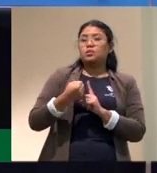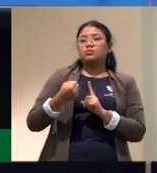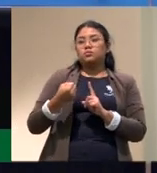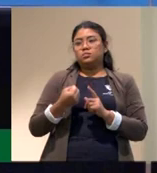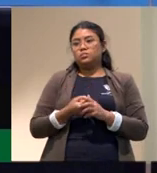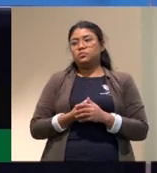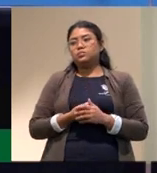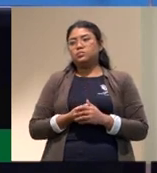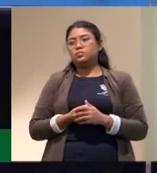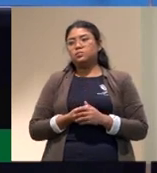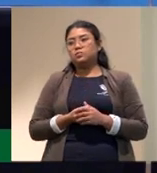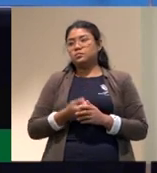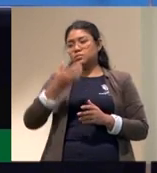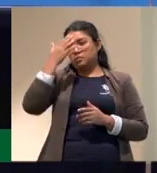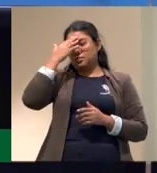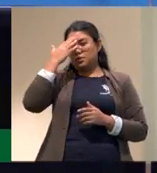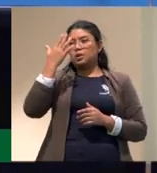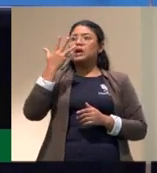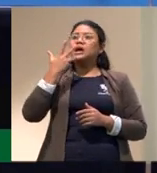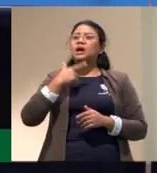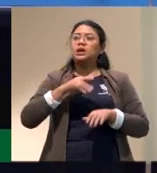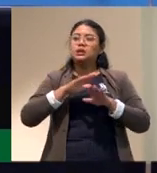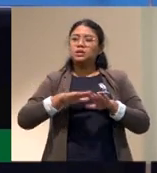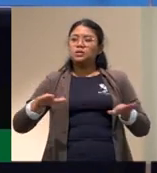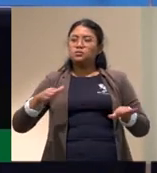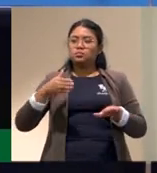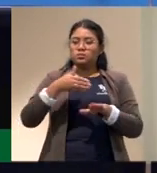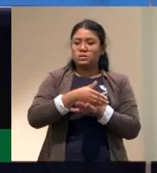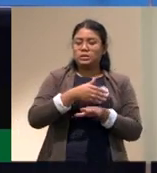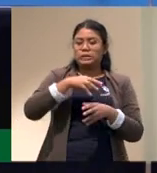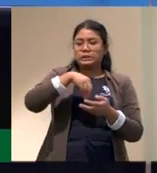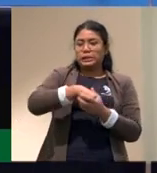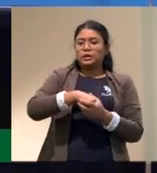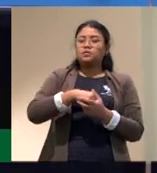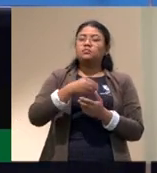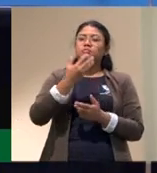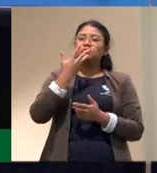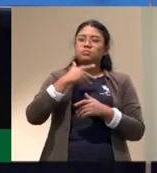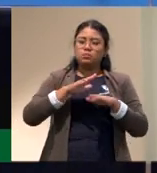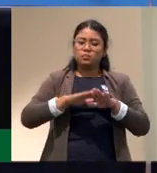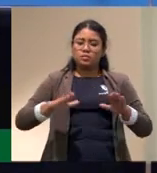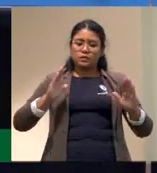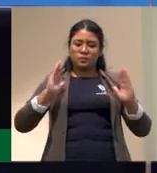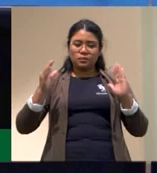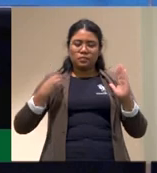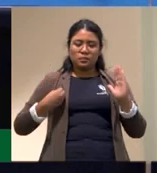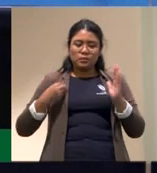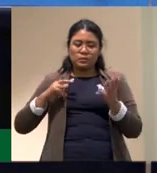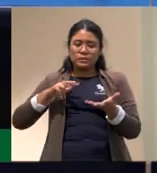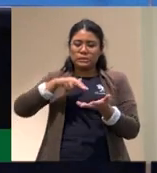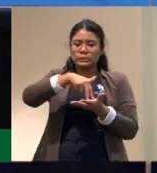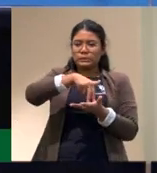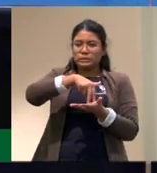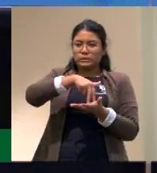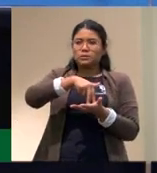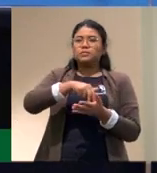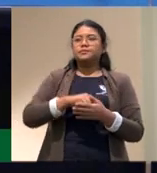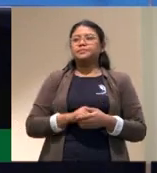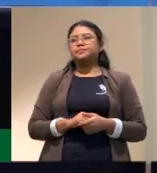considerando a criança pertencente a uma infância situada, a uma infância determinada.